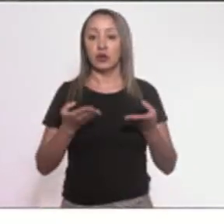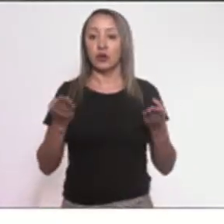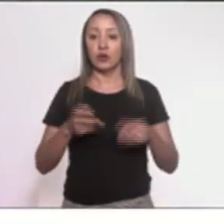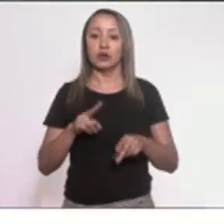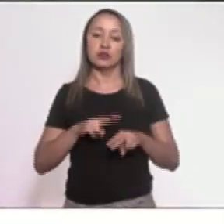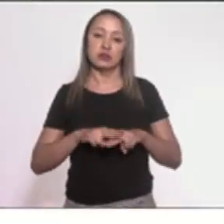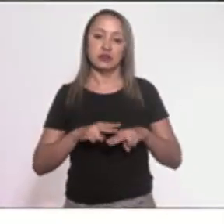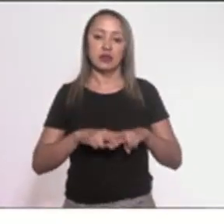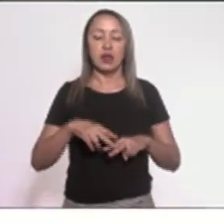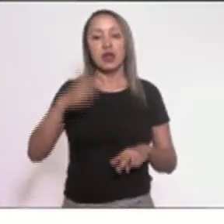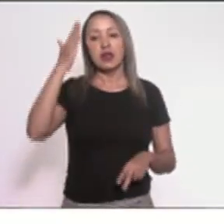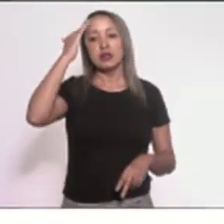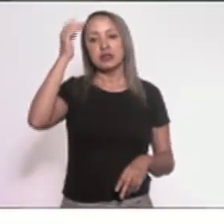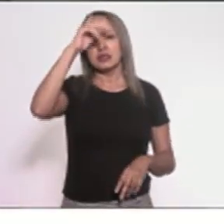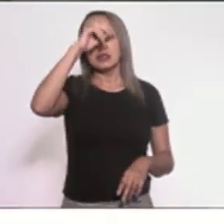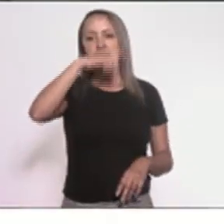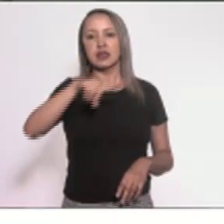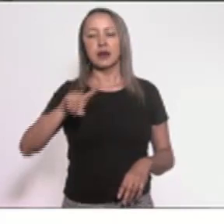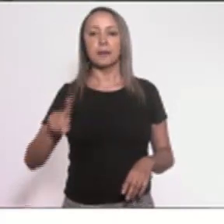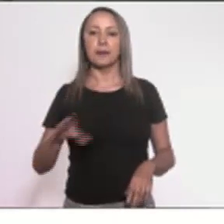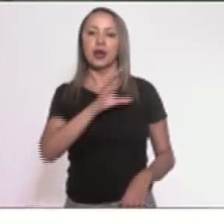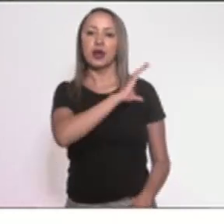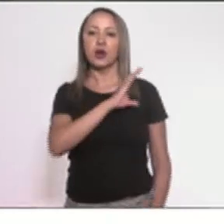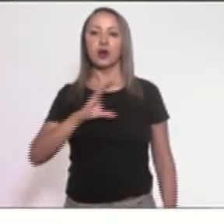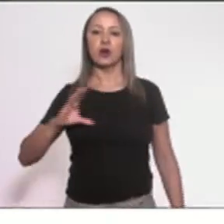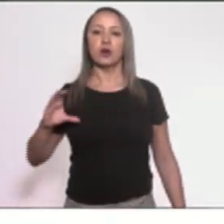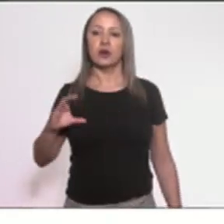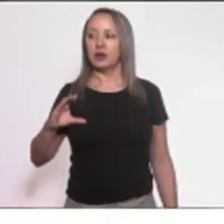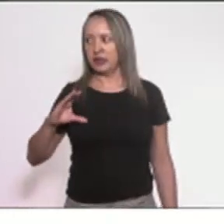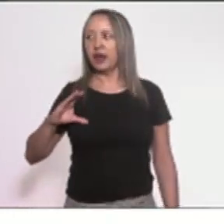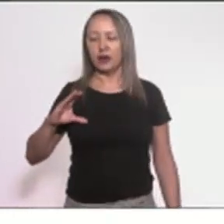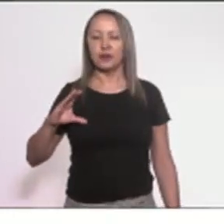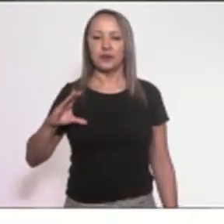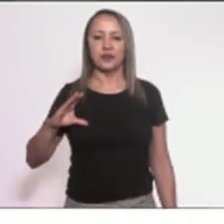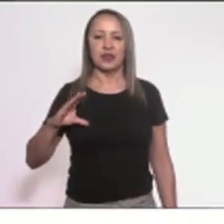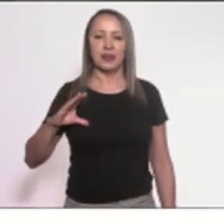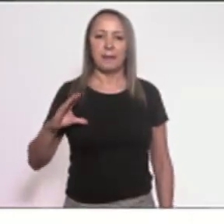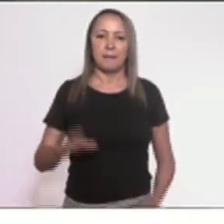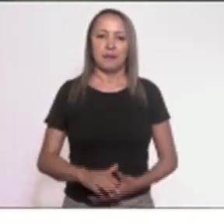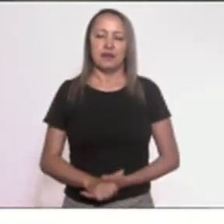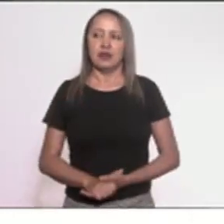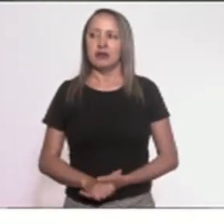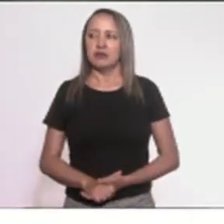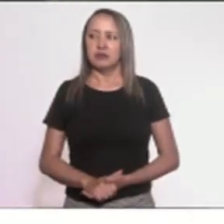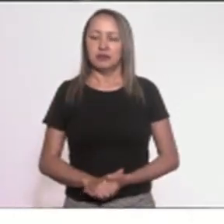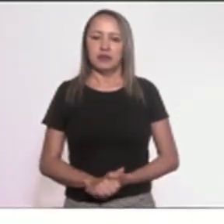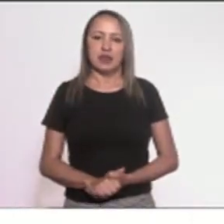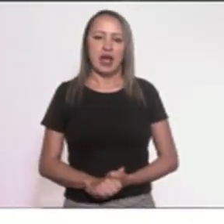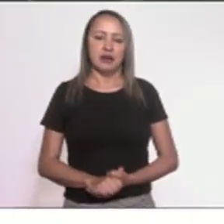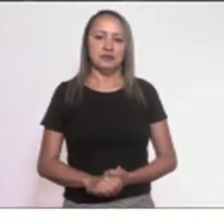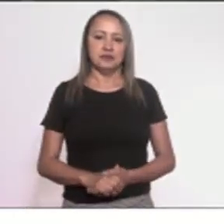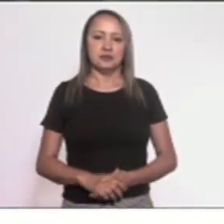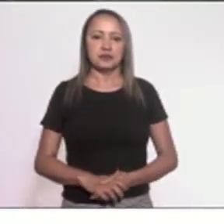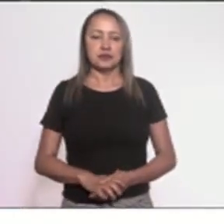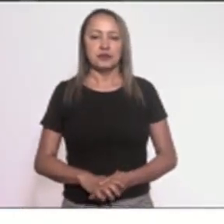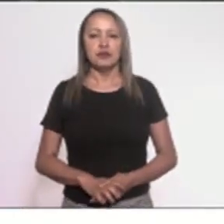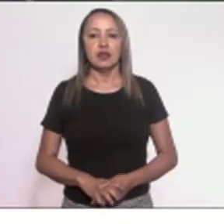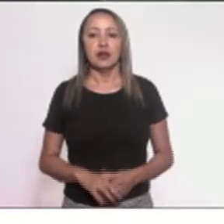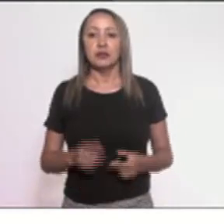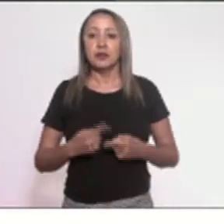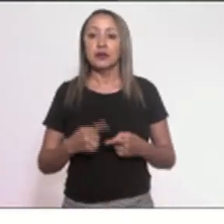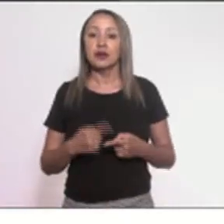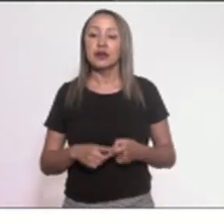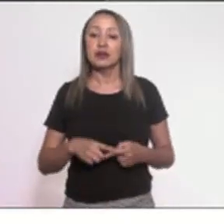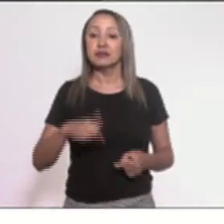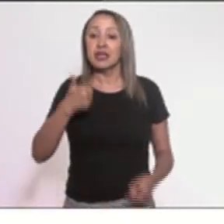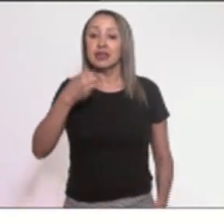sei que na semana que vem a comissão ela será criteriosa nesses detalhes. O Estado já chegou num déficit de mais de